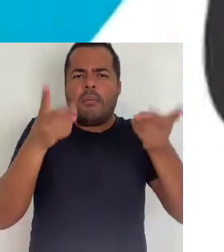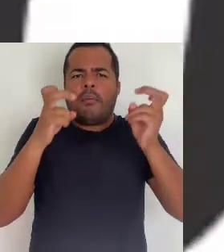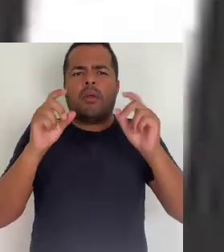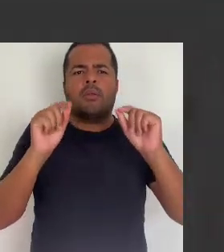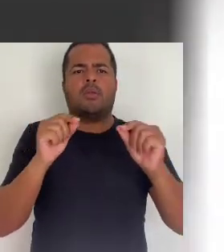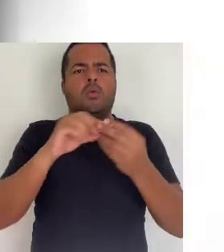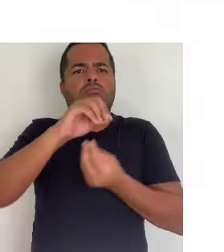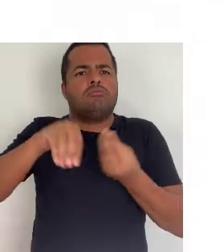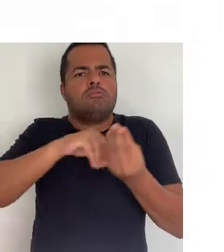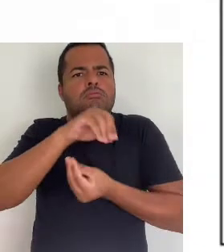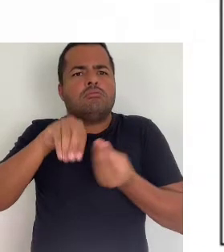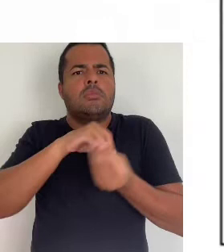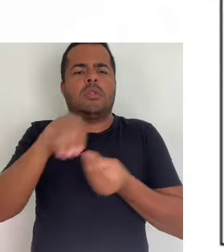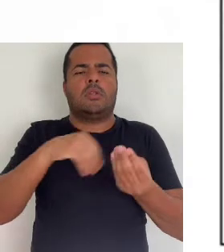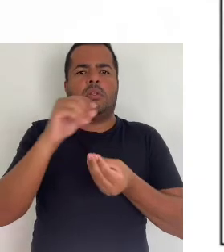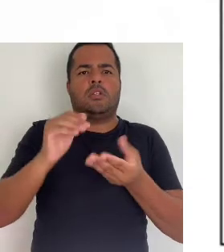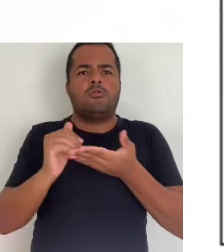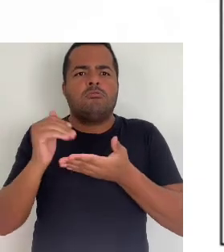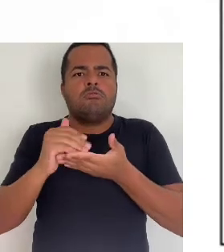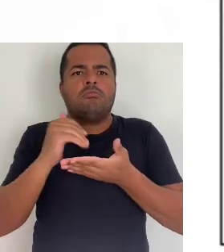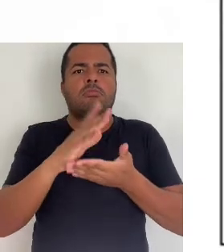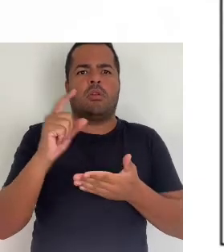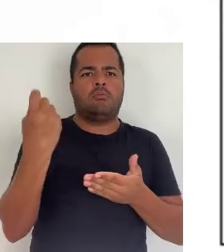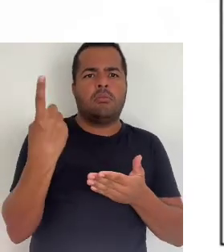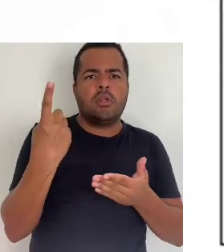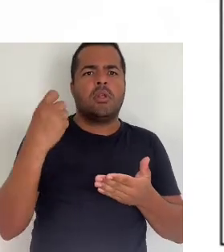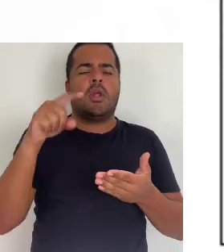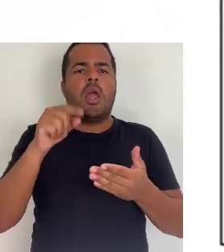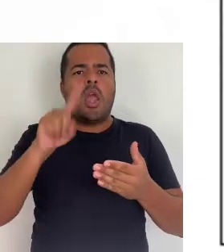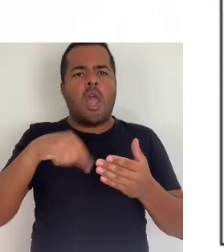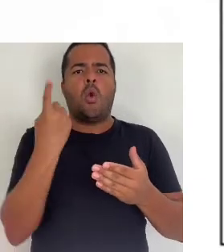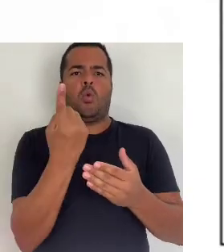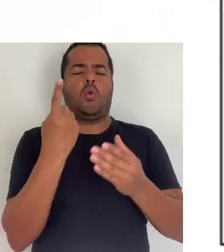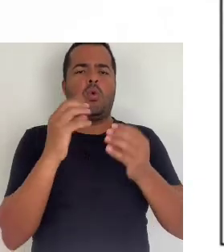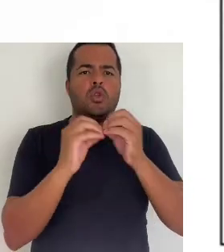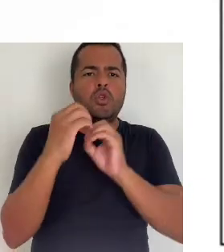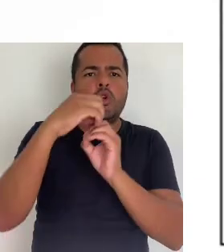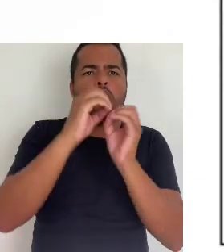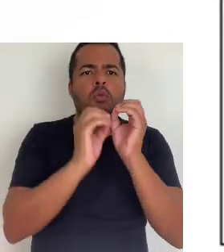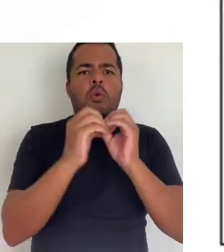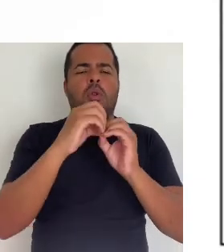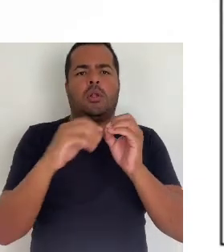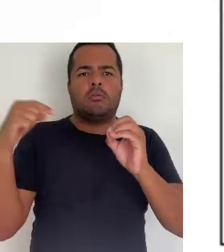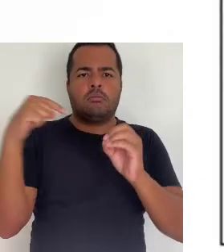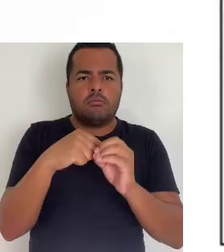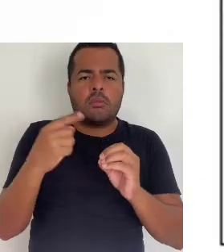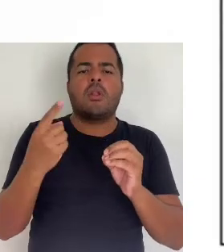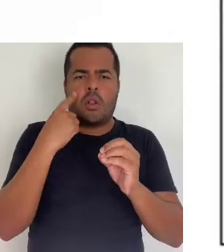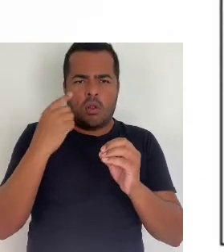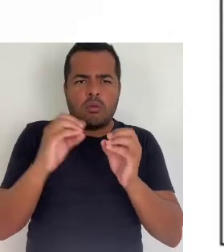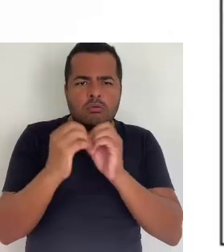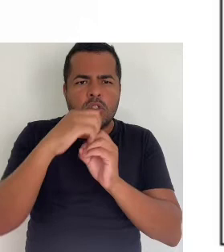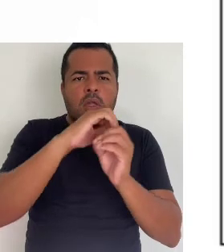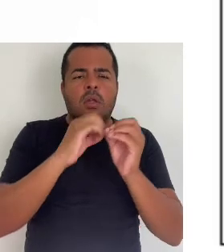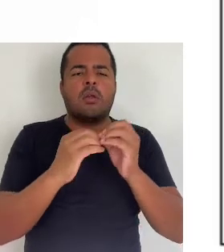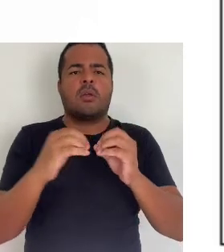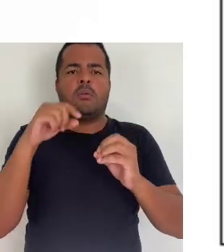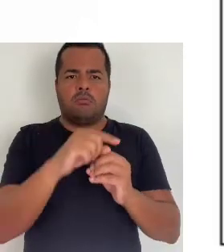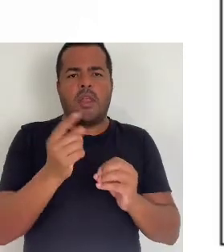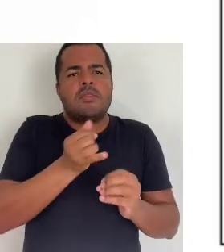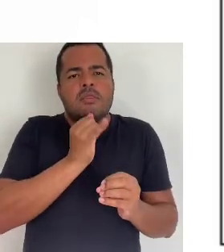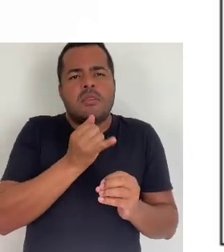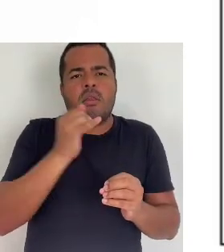gente destacar que numa reação de eliminação E1, que é uma reação unimolecular, né,